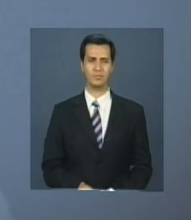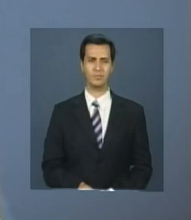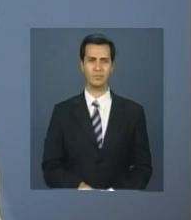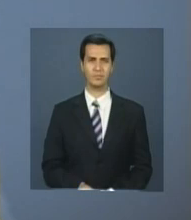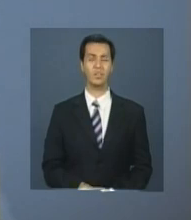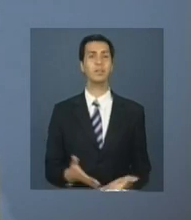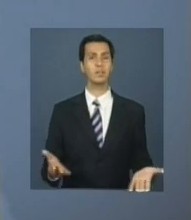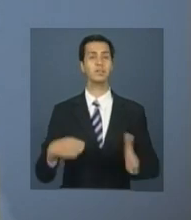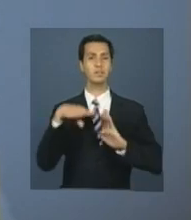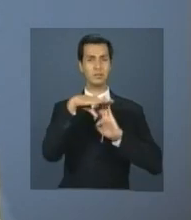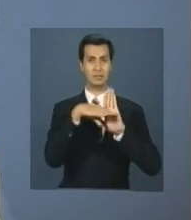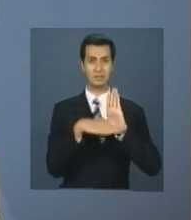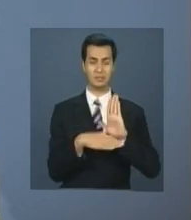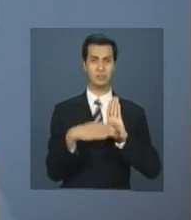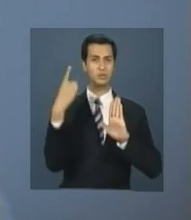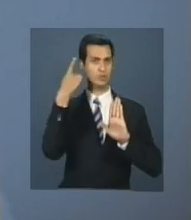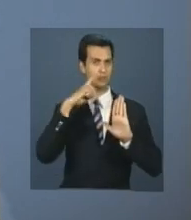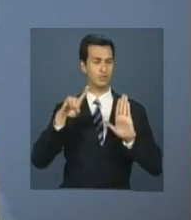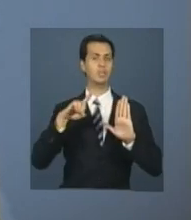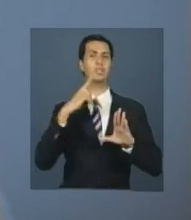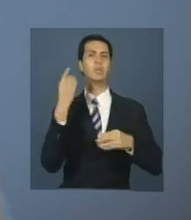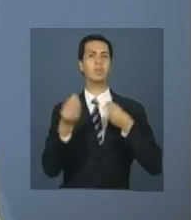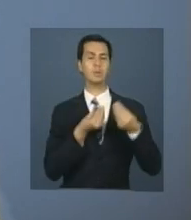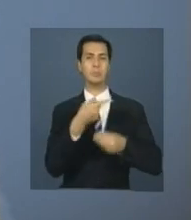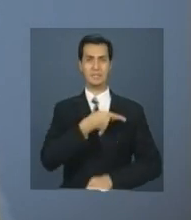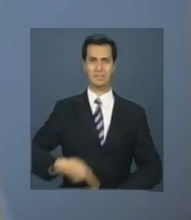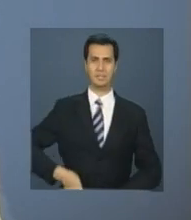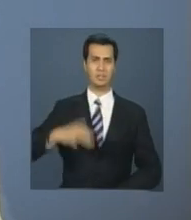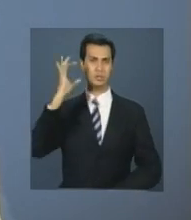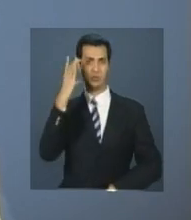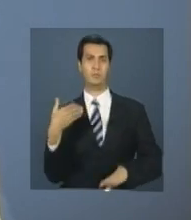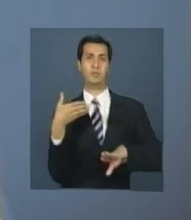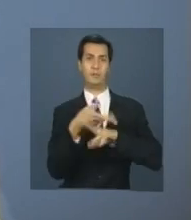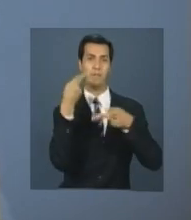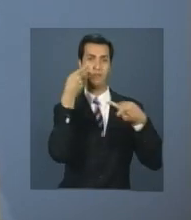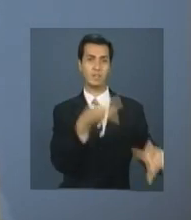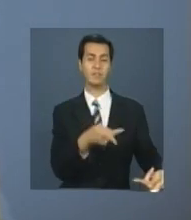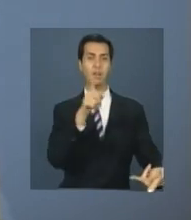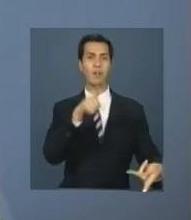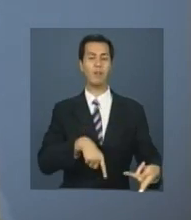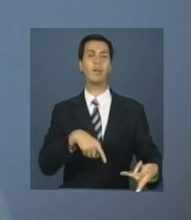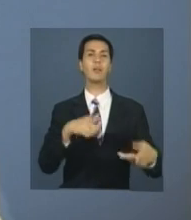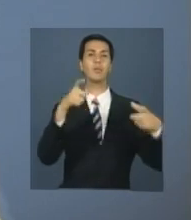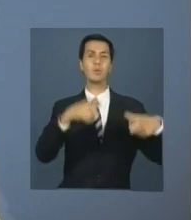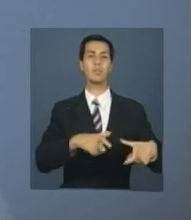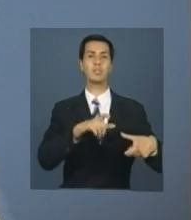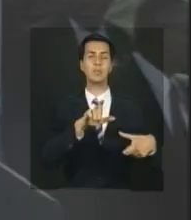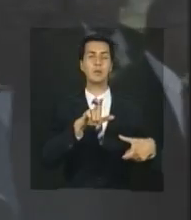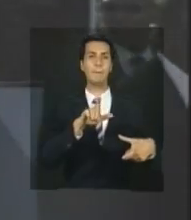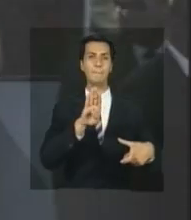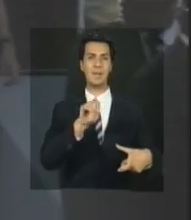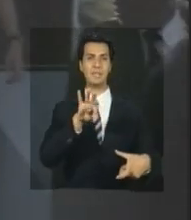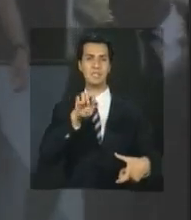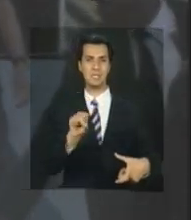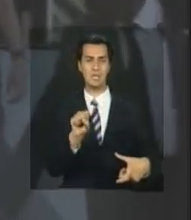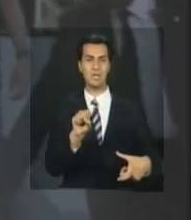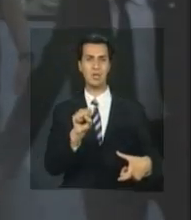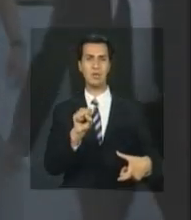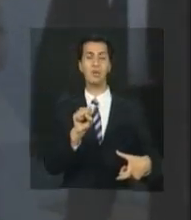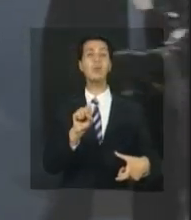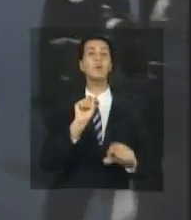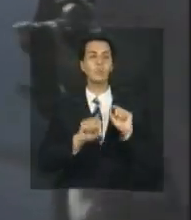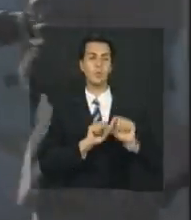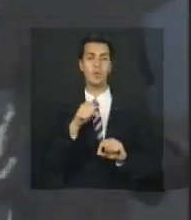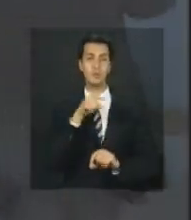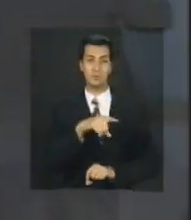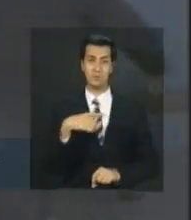Encerrando a agenda em Porto Príncipe, a presidenta visitou as instalações da base General Bacelar. A base fica